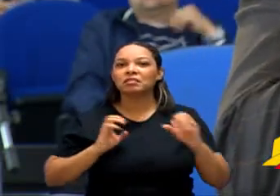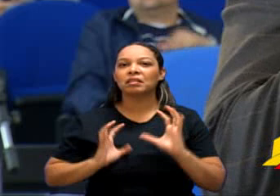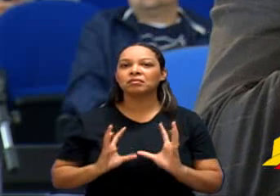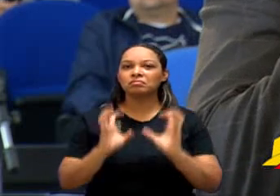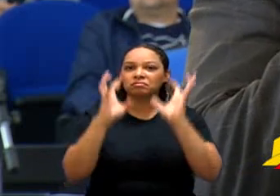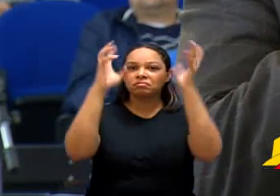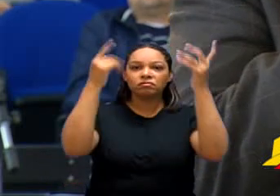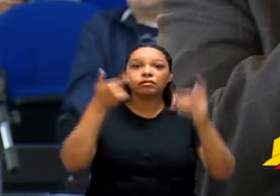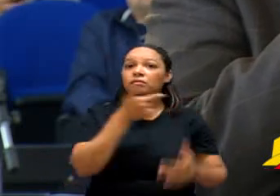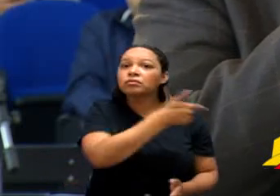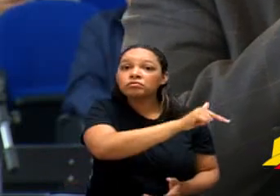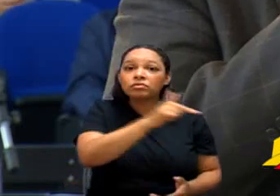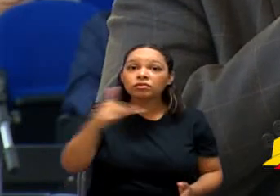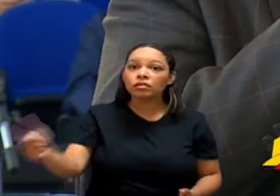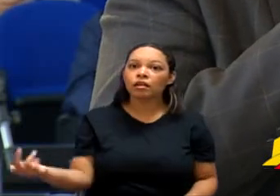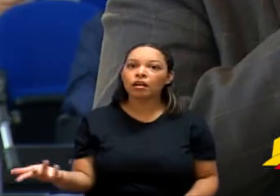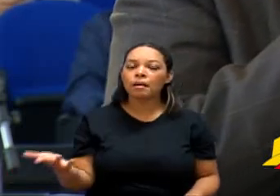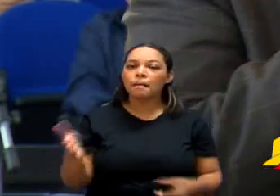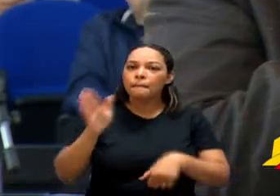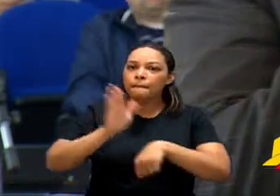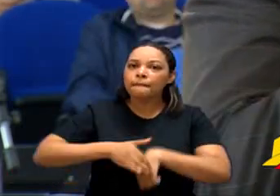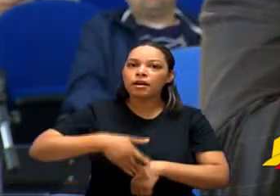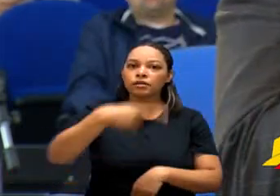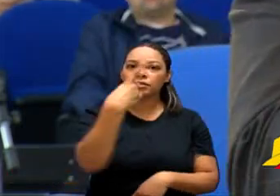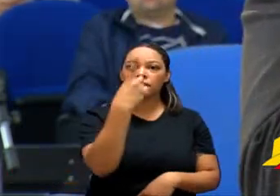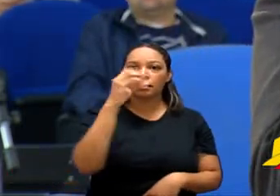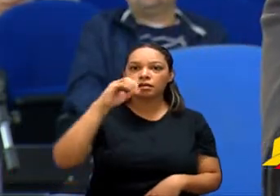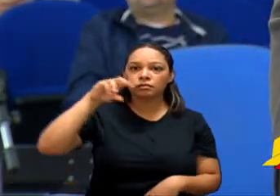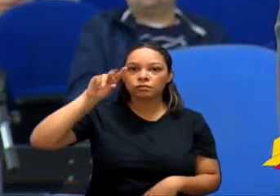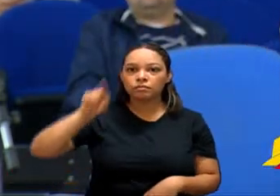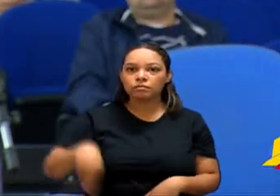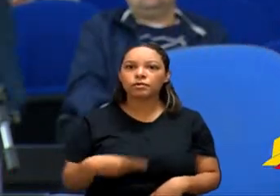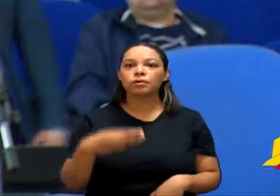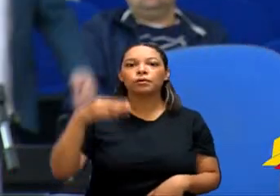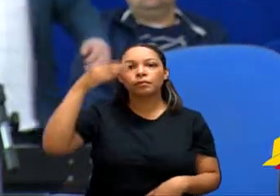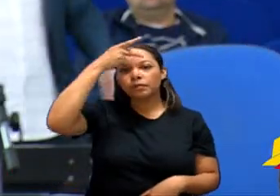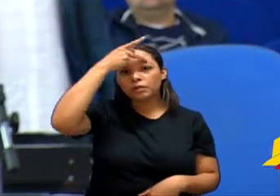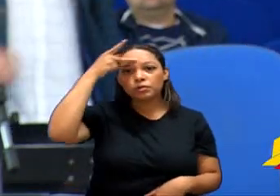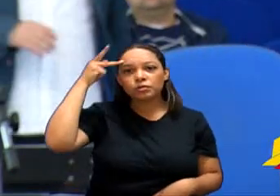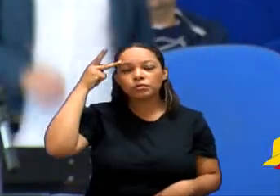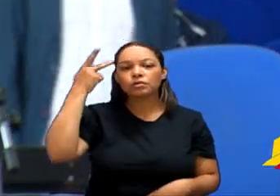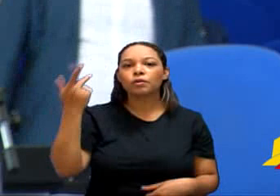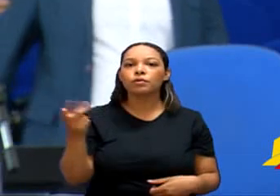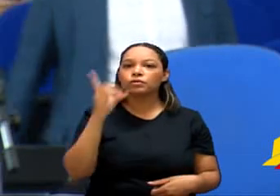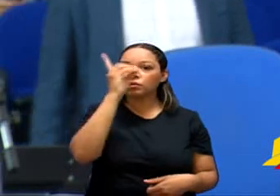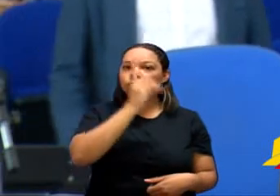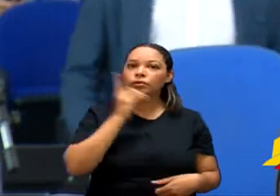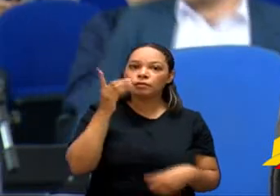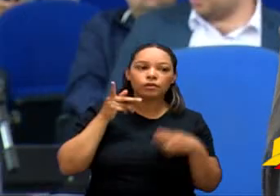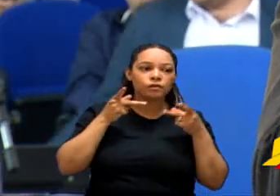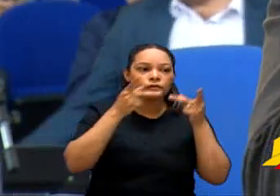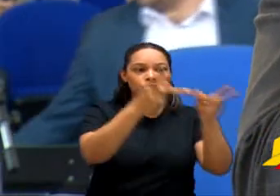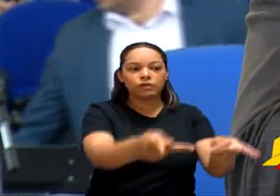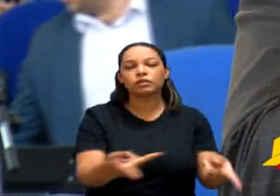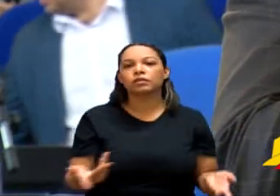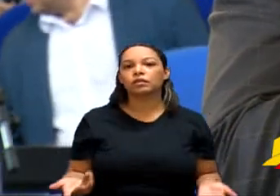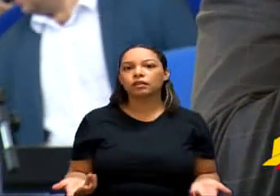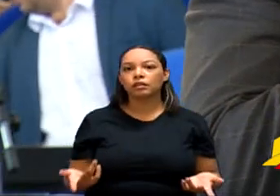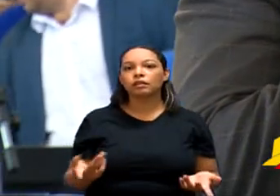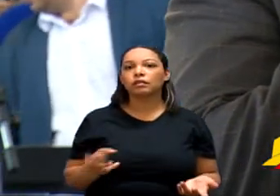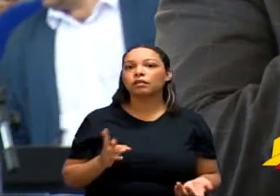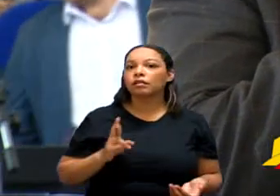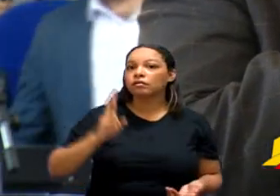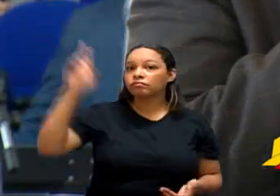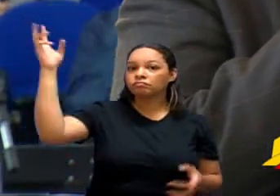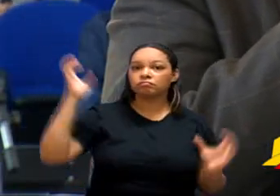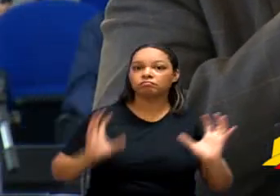de 10 mil pessoas legal, por domingo, judicial, sabe? Então, a gente tem que, primeiro, louvar a Associação dos Barganheiros, pela presidente